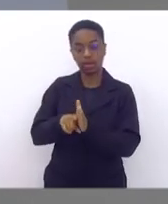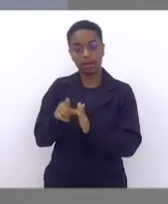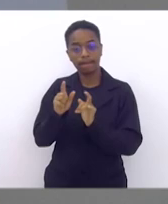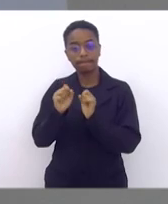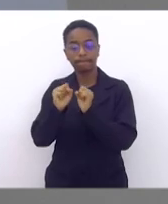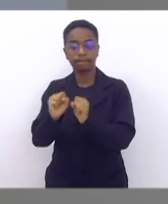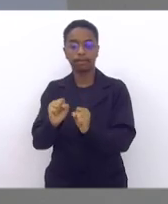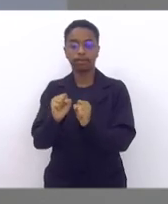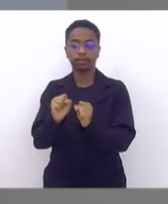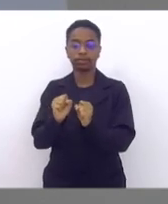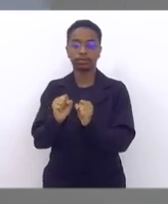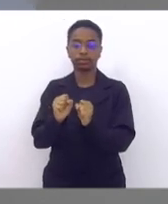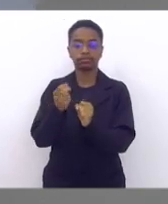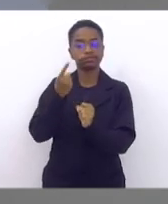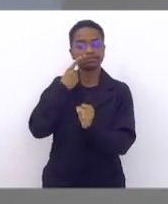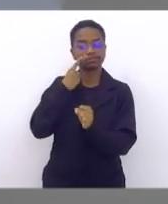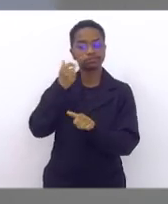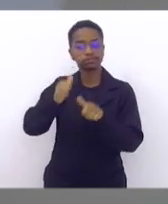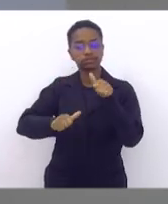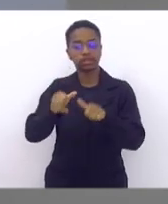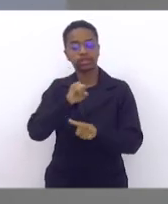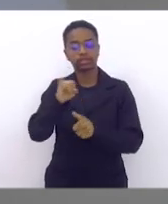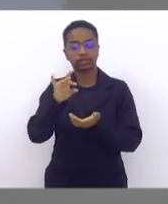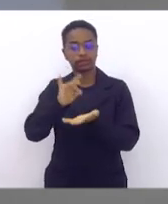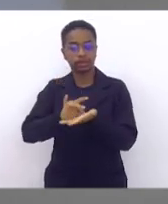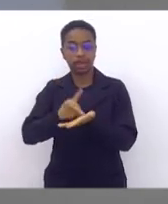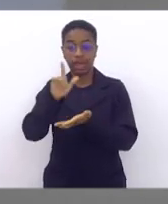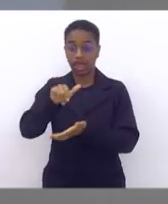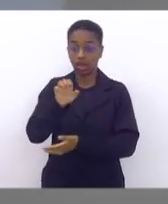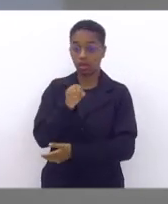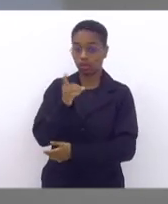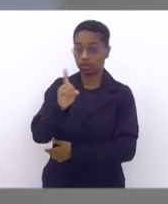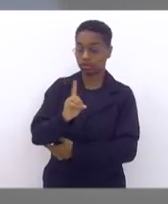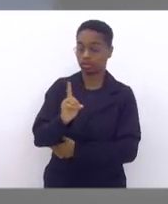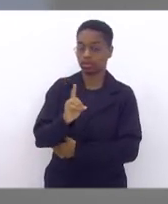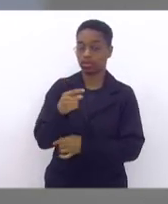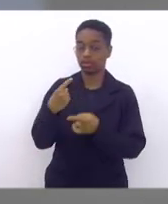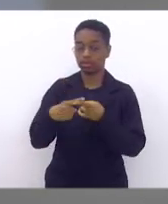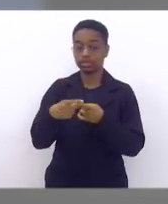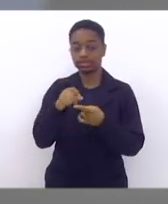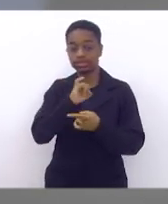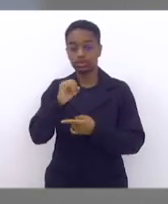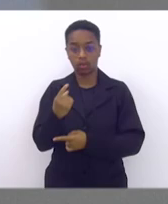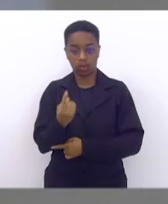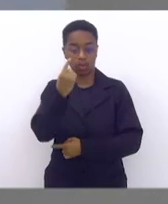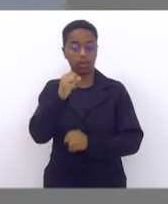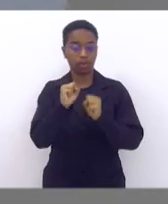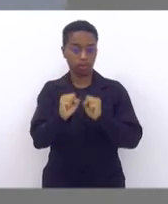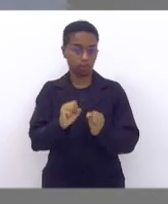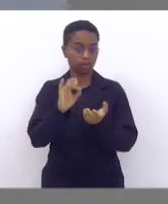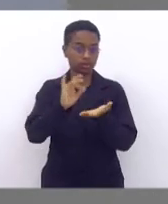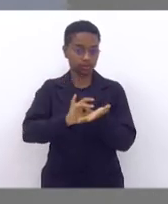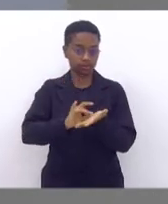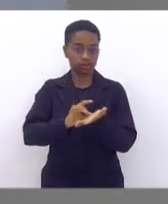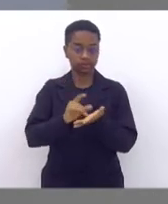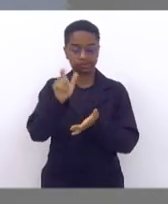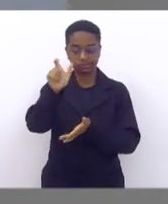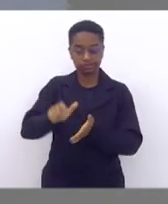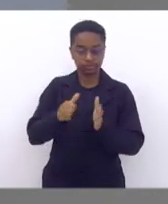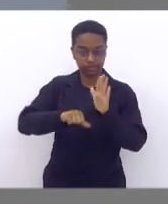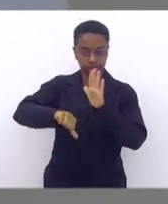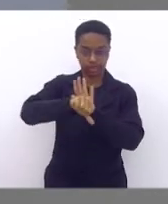então, verificar se é ou não, se um daqueles pode ser, de fato, o